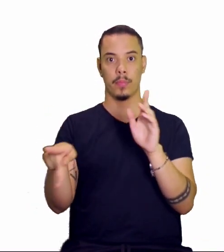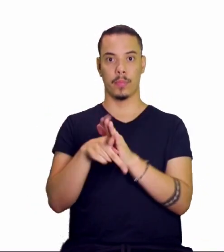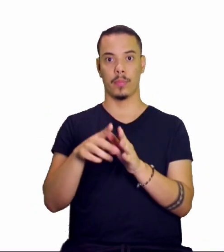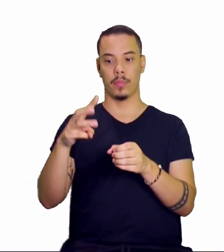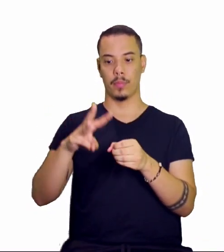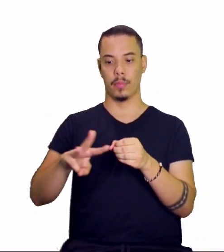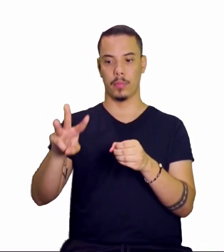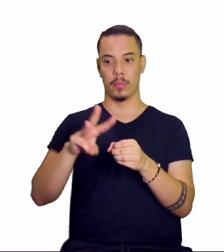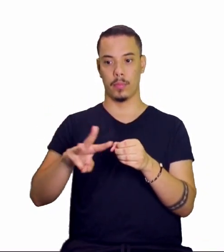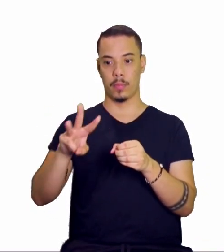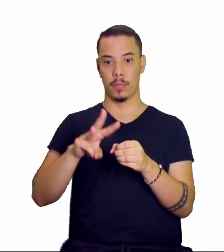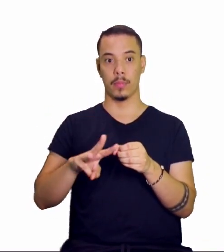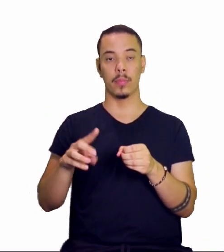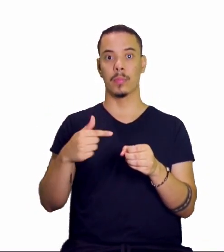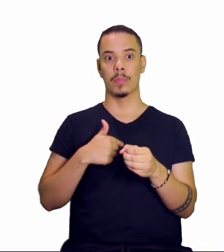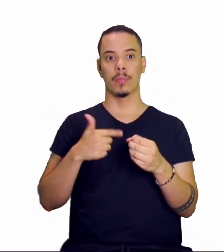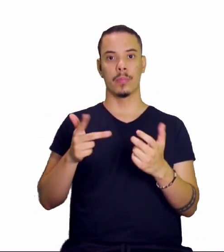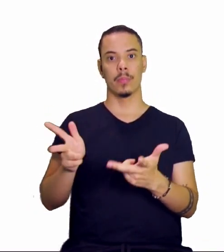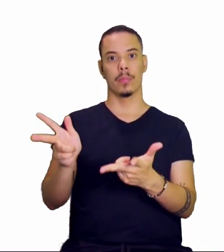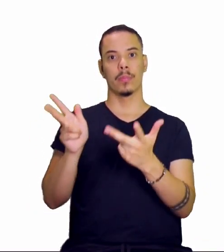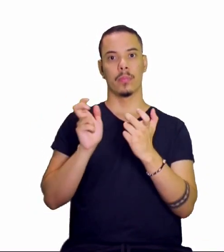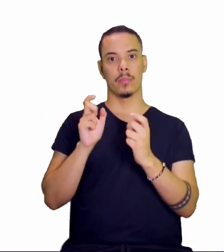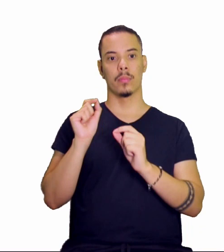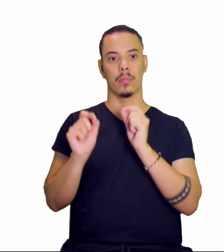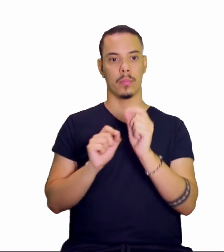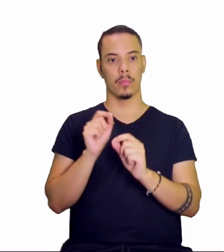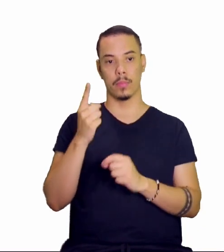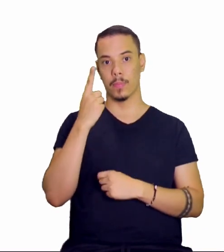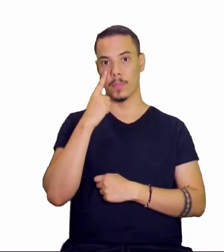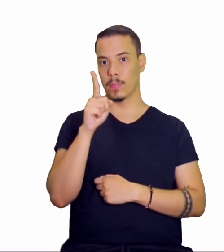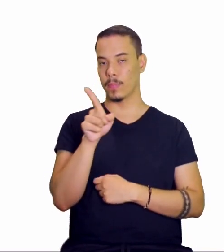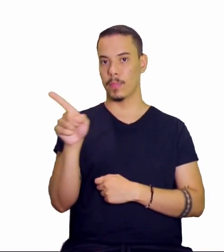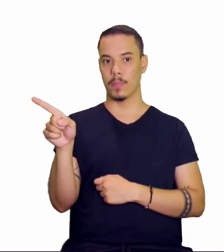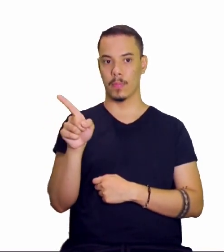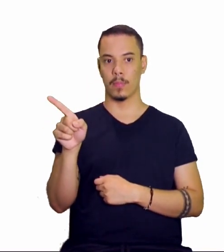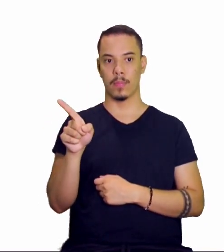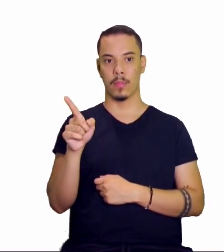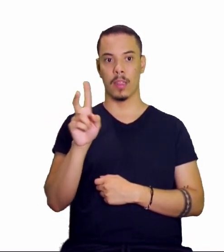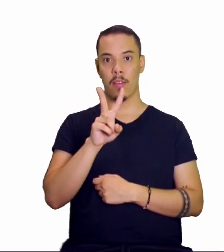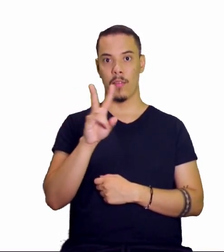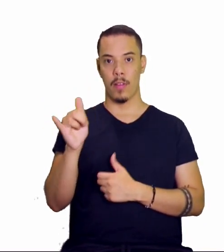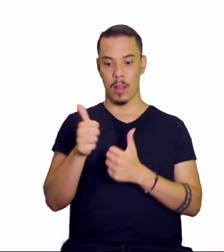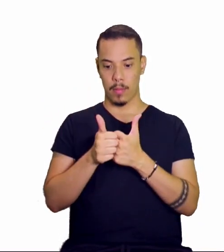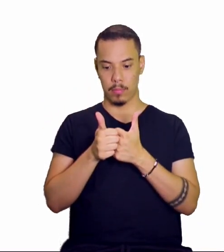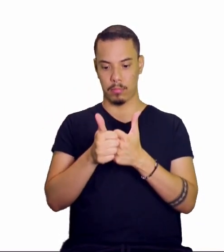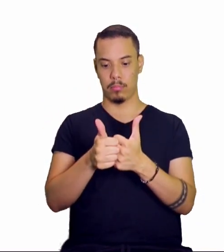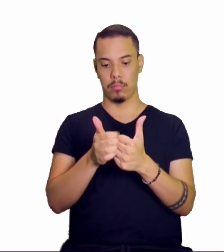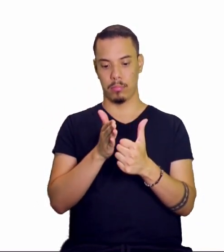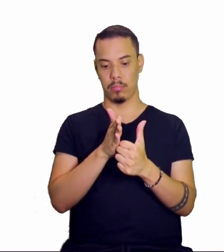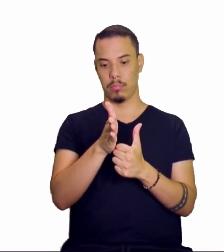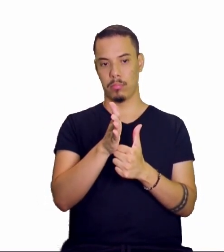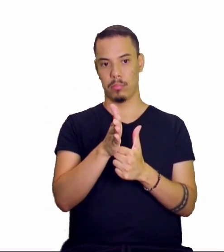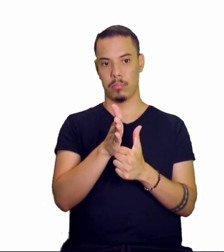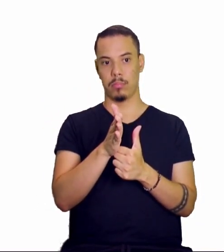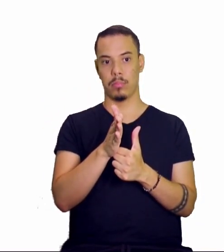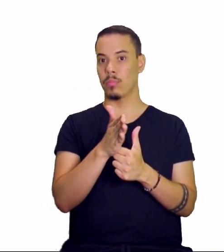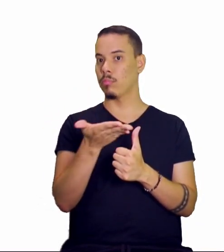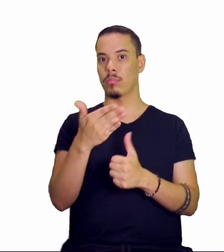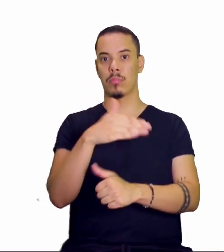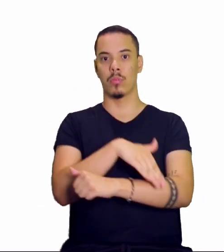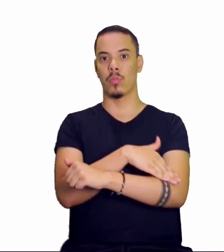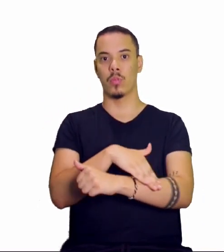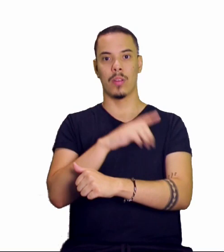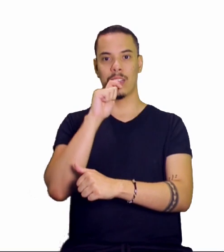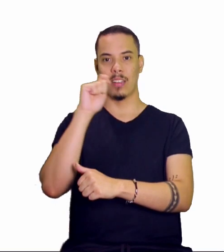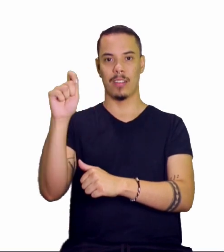O que nós percebemos ali nitidamente? Ó, lá em cima ele já fala, siga na direção sudeste para a Avenida